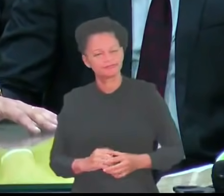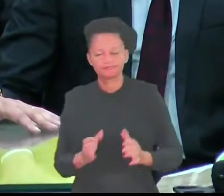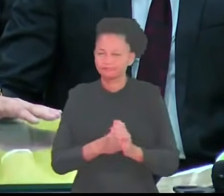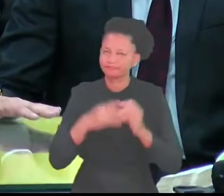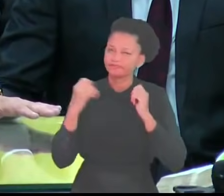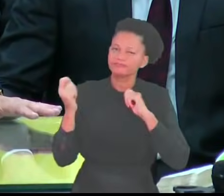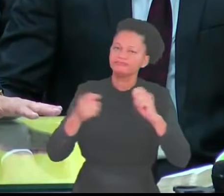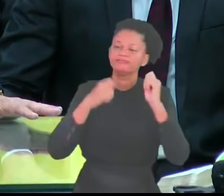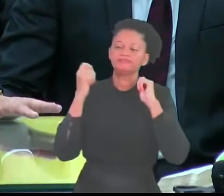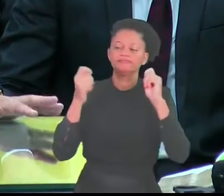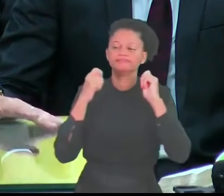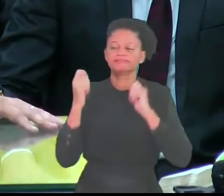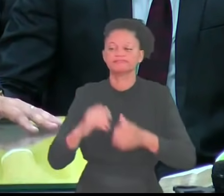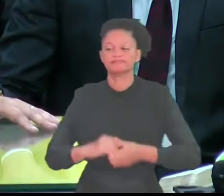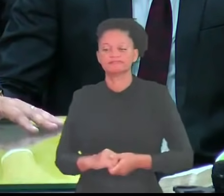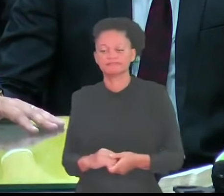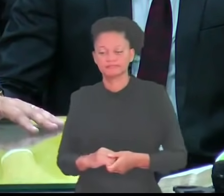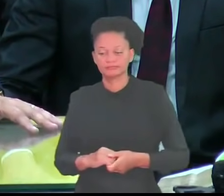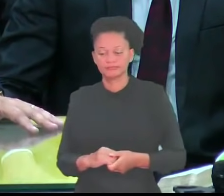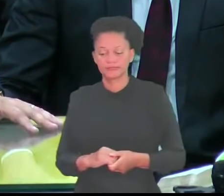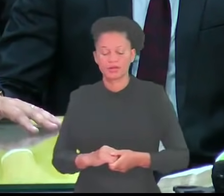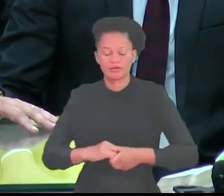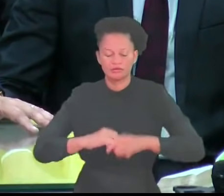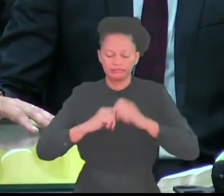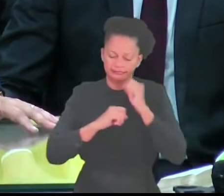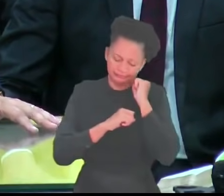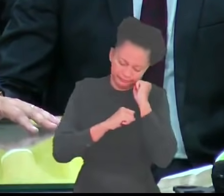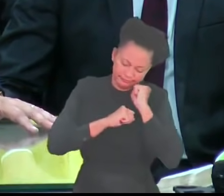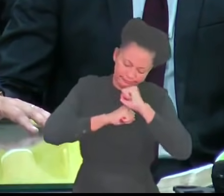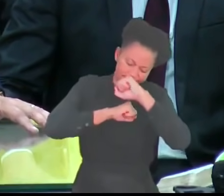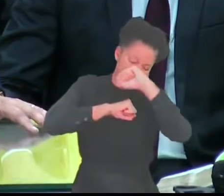Aleluia. Quando eles acordaram,